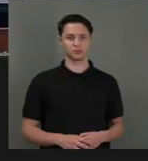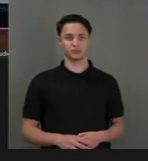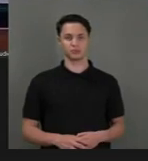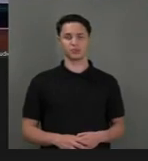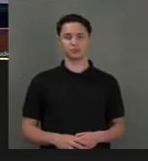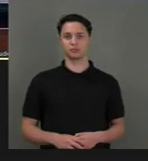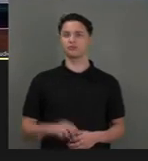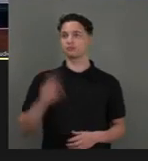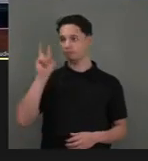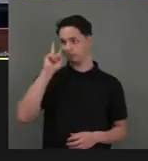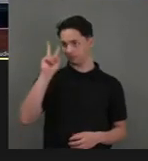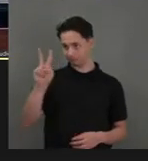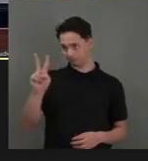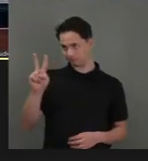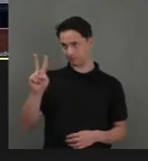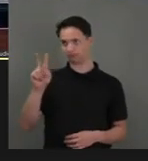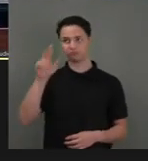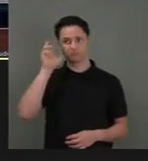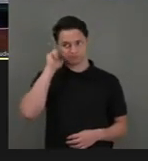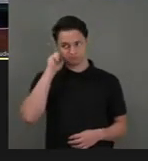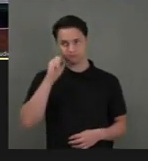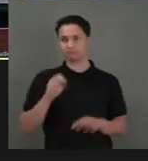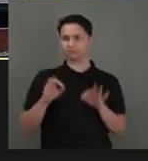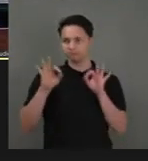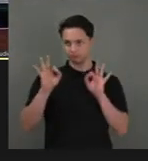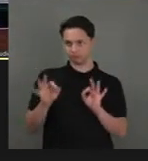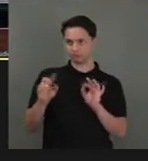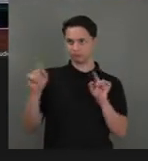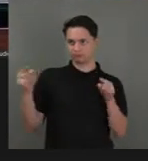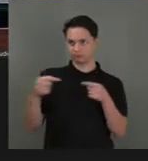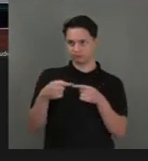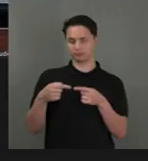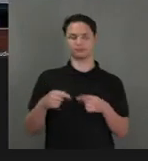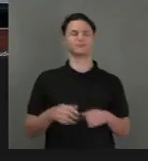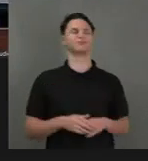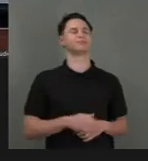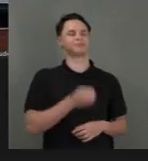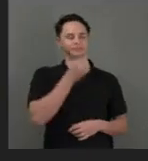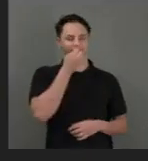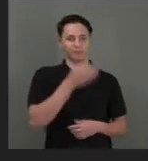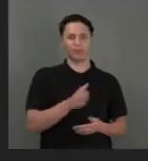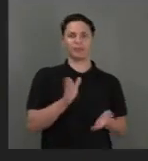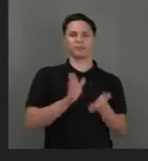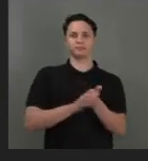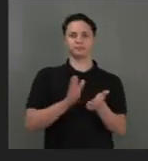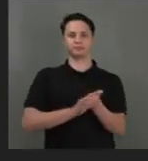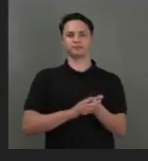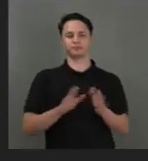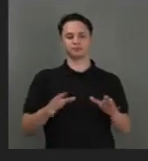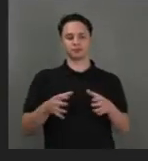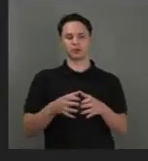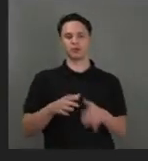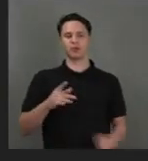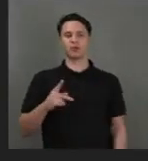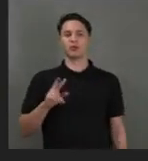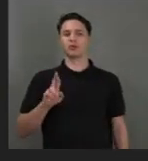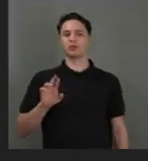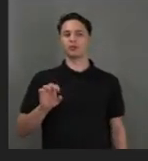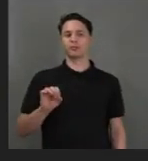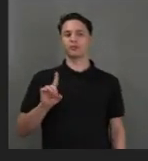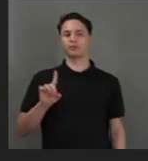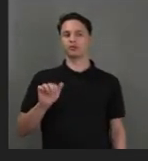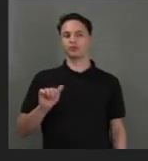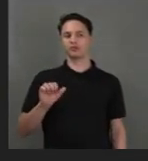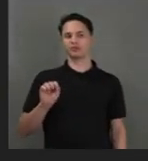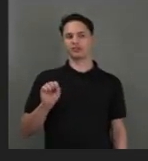Tanto a imagem quanto o som está perfeito. Que bom, que bom. Parabéns à equipe aí do Prodazem, a equipe de